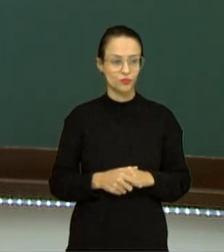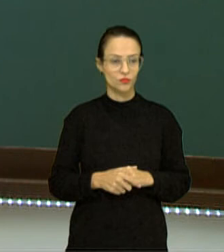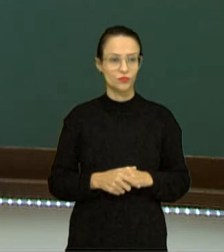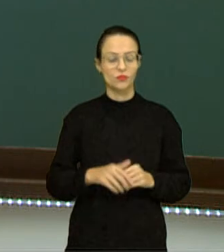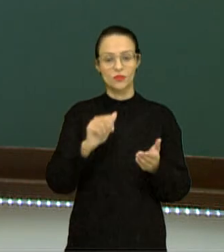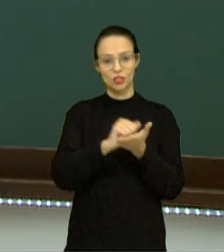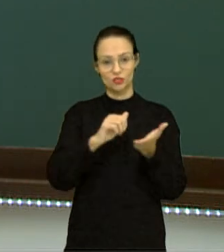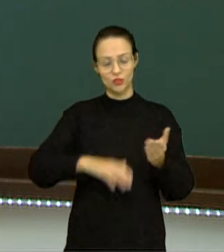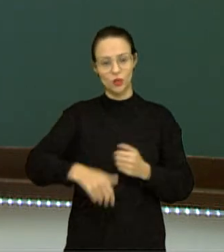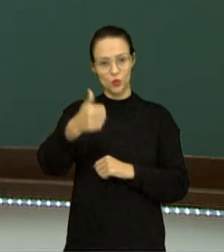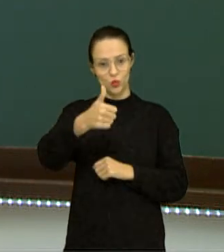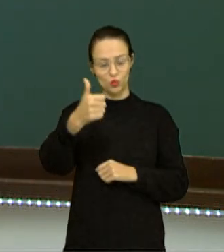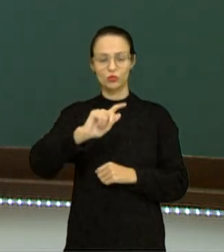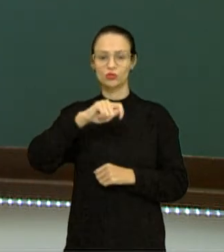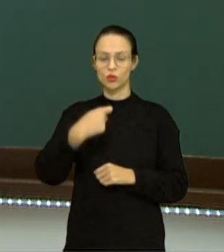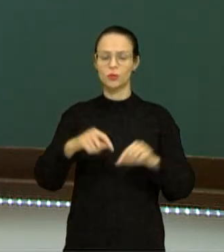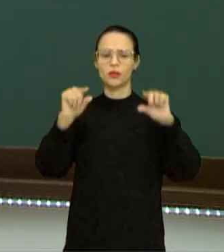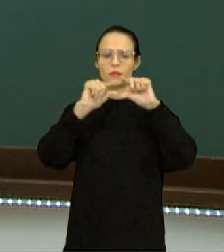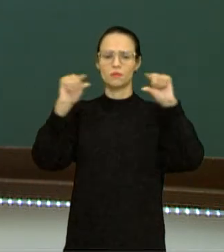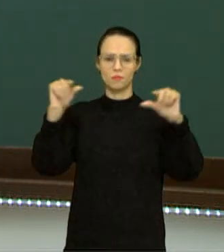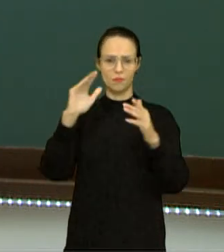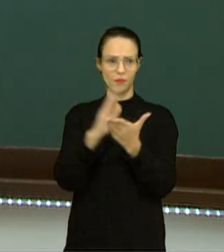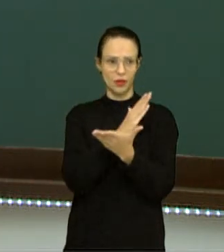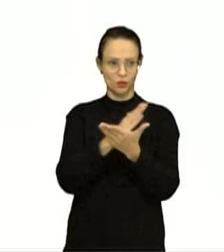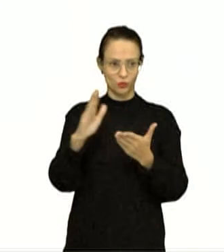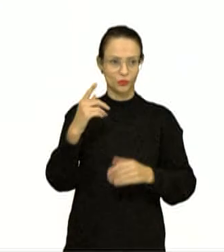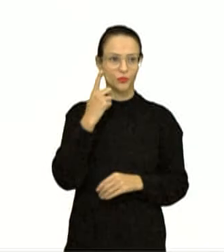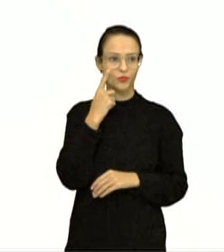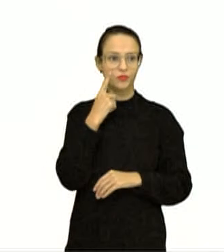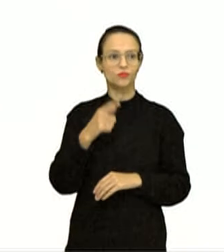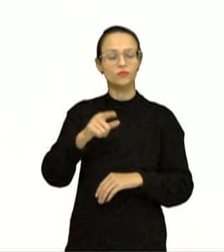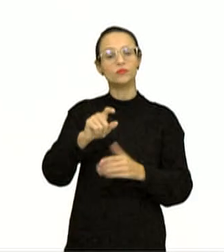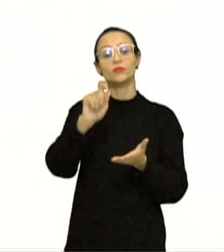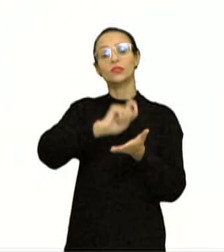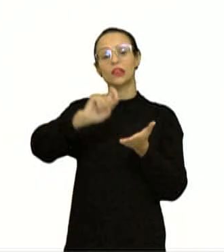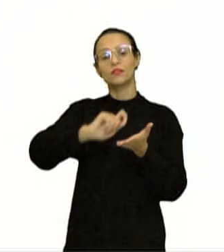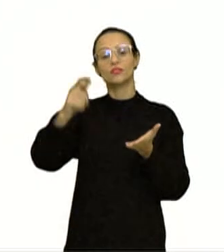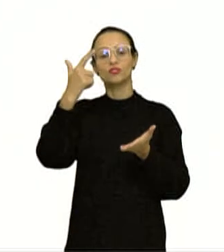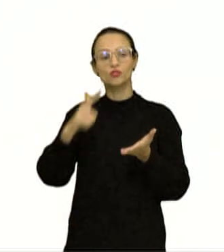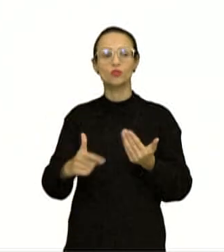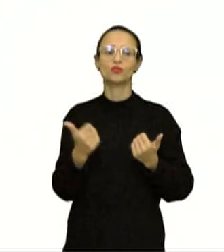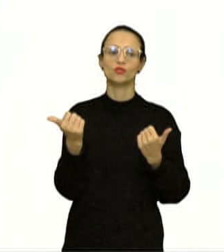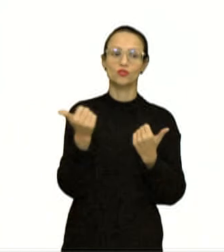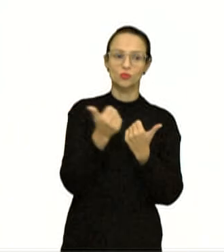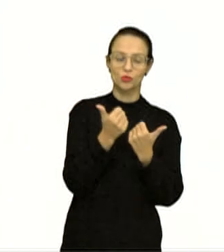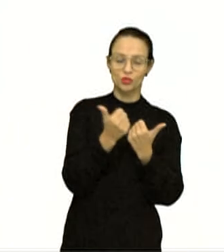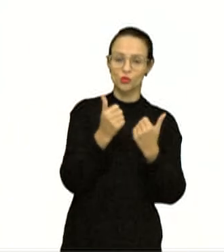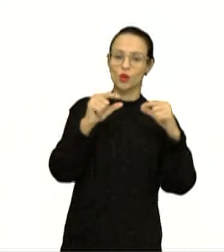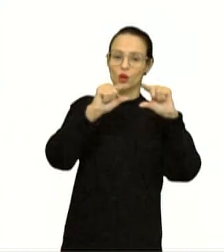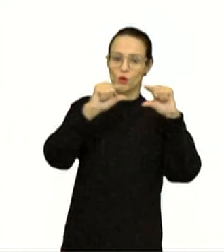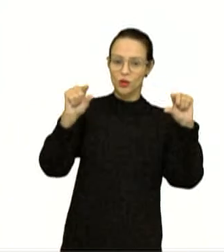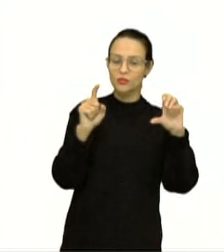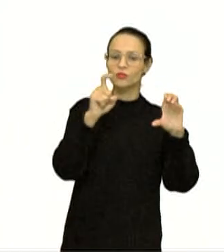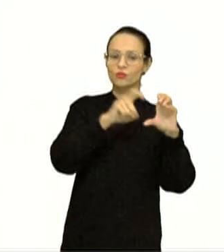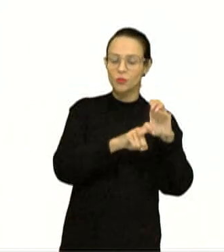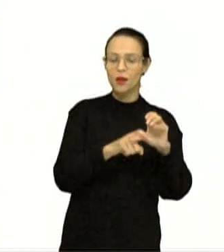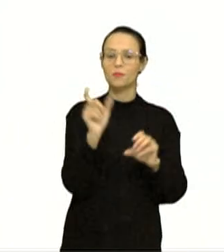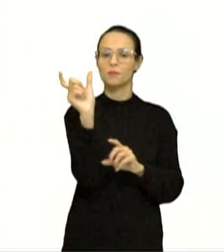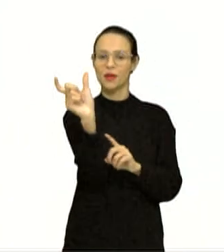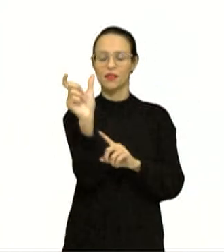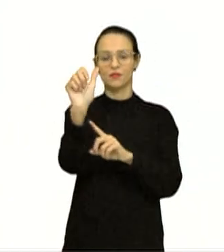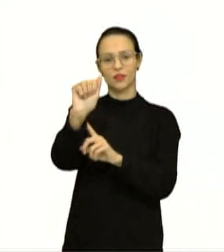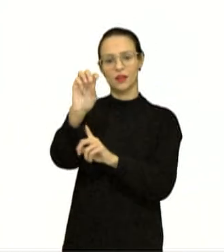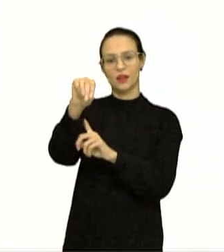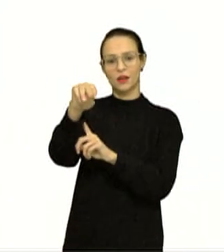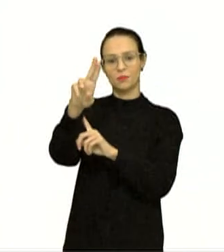Atividade número 1, sobre os períodos que estamos trabalhando. Reescreva os períodos substituindo as orações subordinadas pela palavra